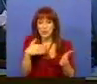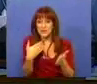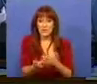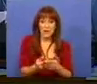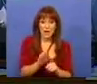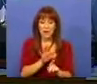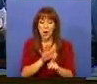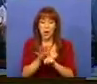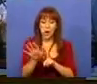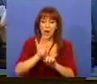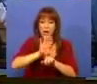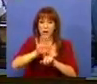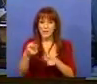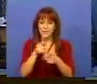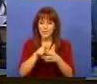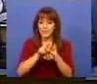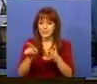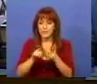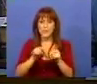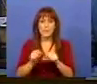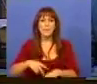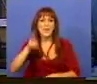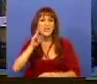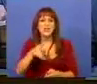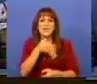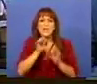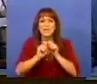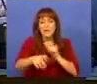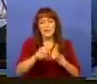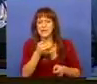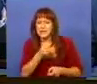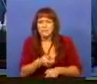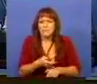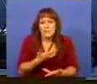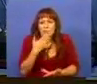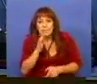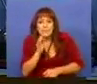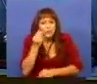que discricionariamente as chefias definem como lhes convém.